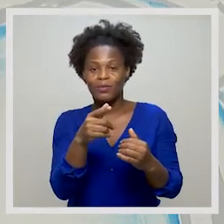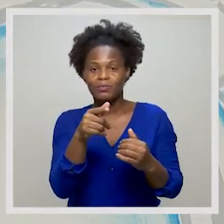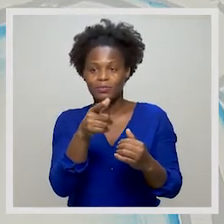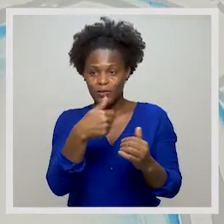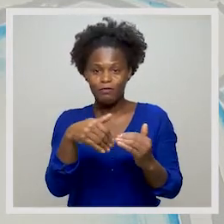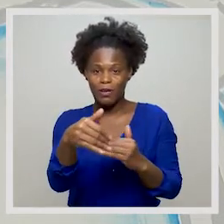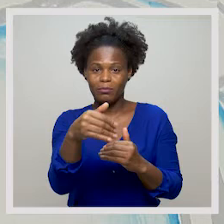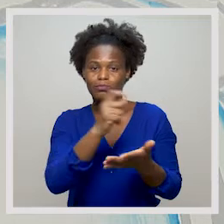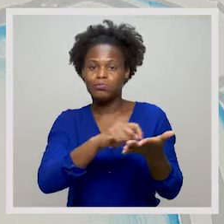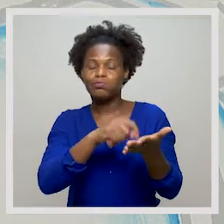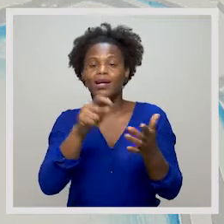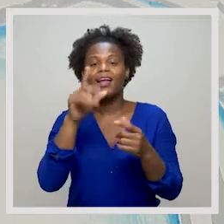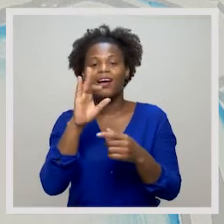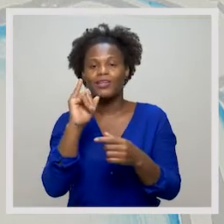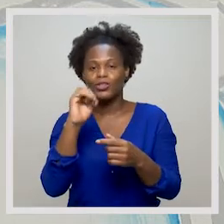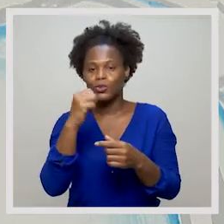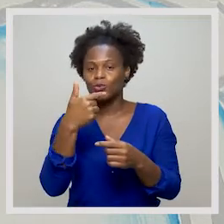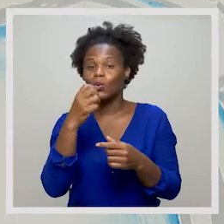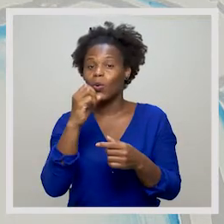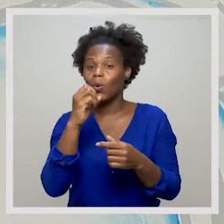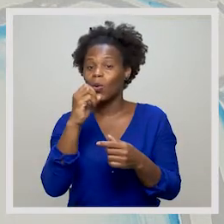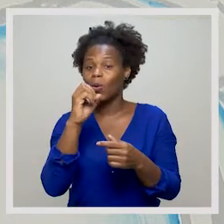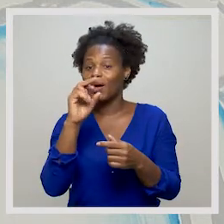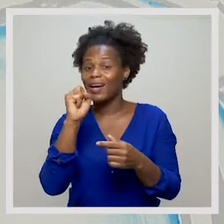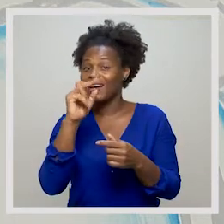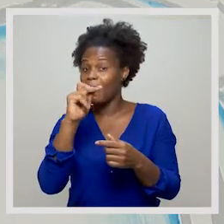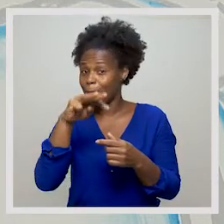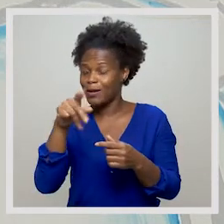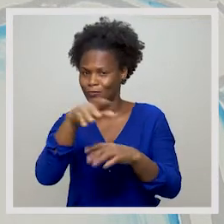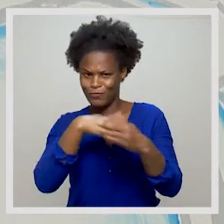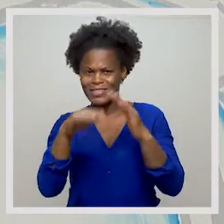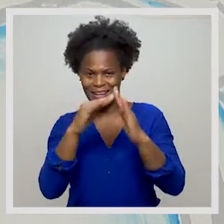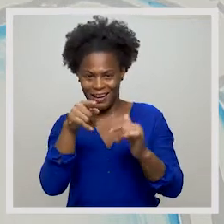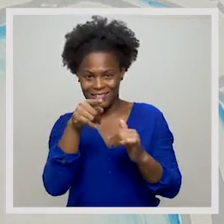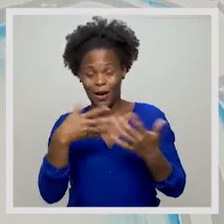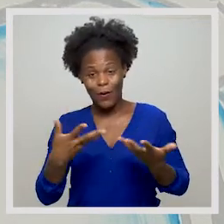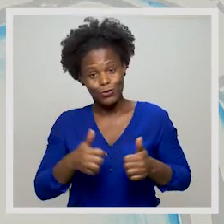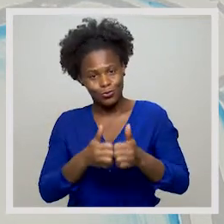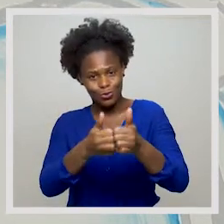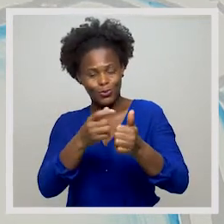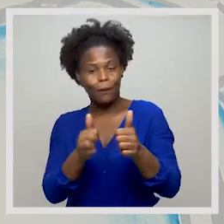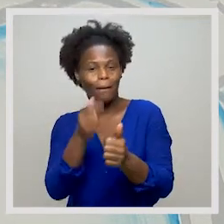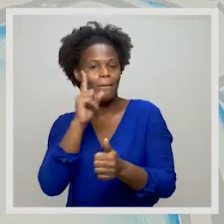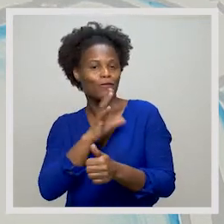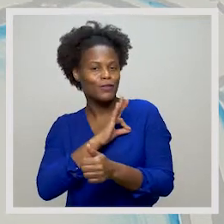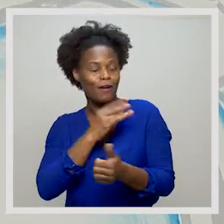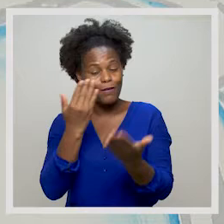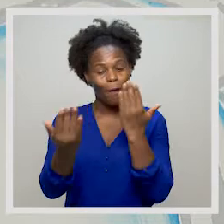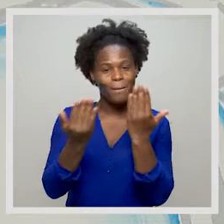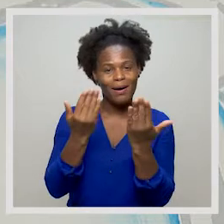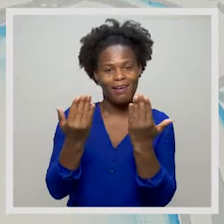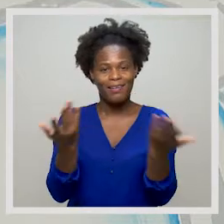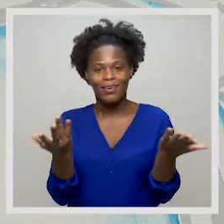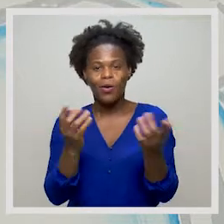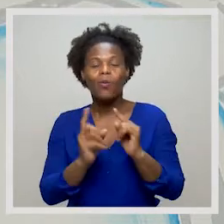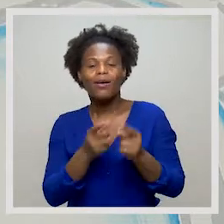vamos colocá-los num histograma. Fizeram isso em casa? Então, juntos com a professora, vamos comparar